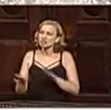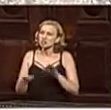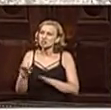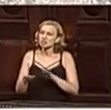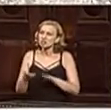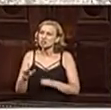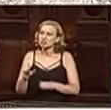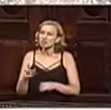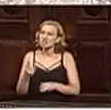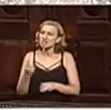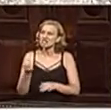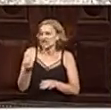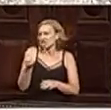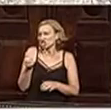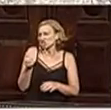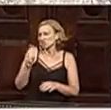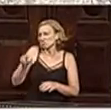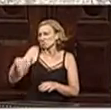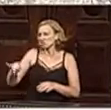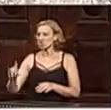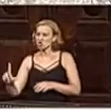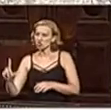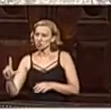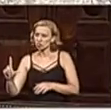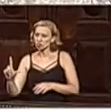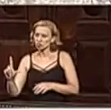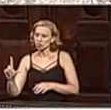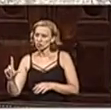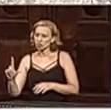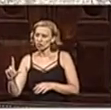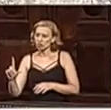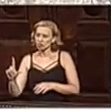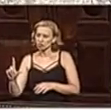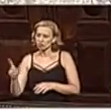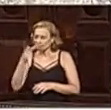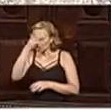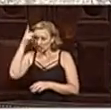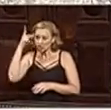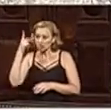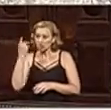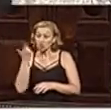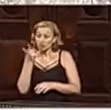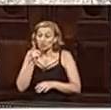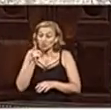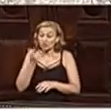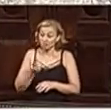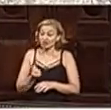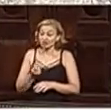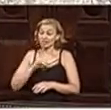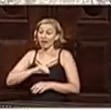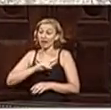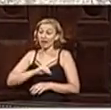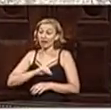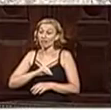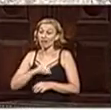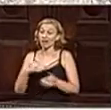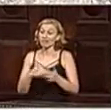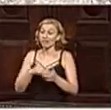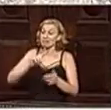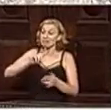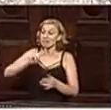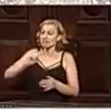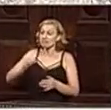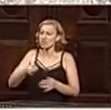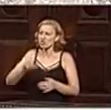da saúde que ganham até R$ 1.500, quer dizer, o achatamento do servidor da saúde